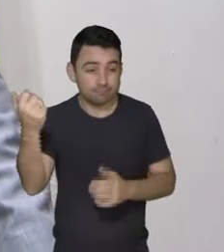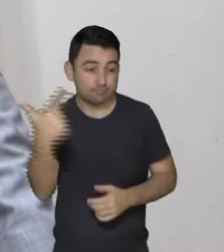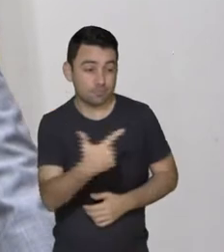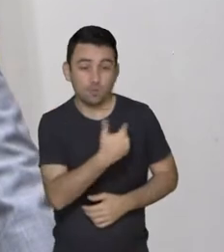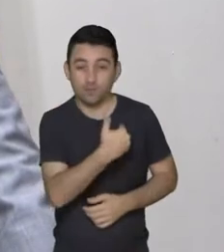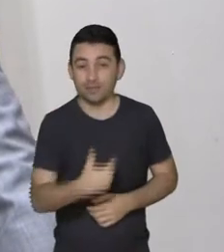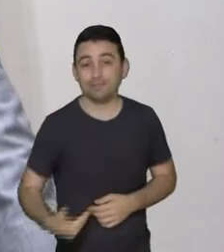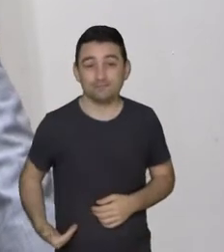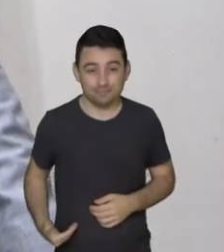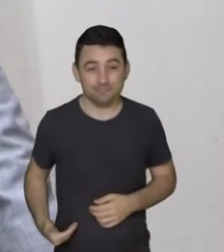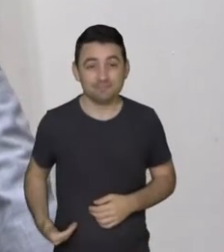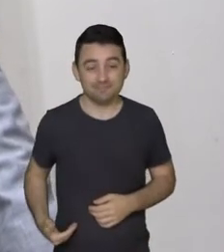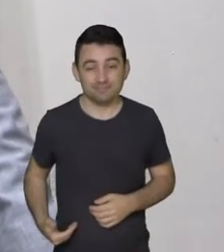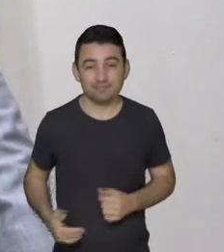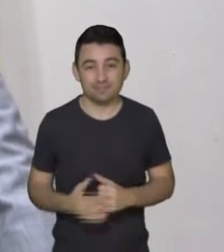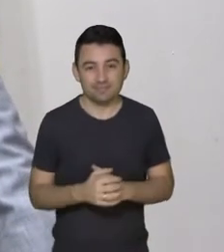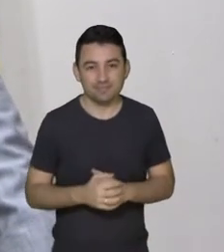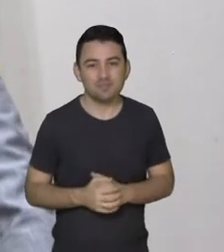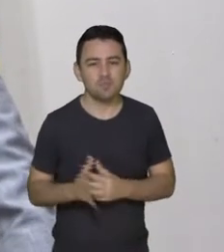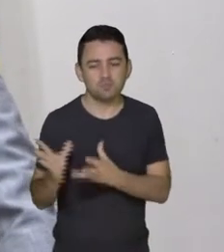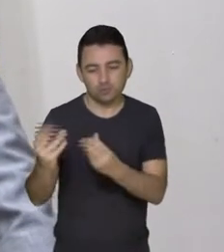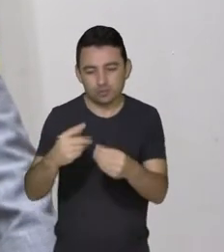outros vários municípios repetiam